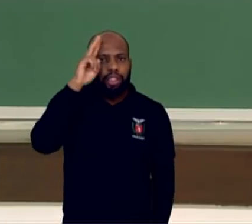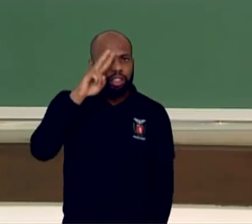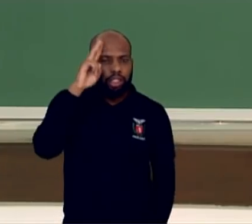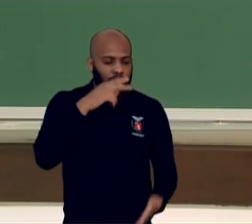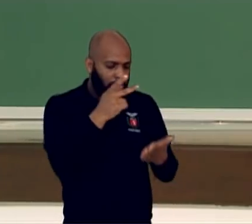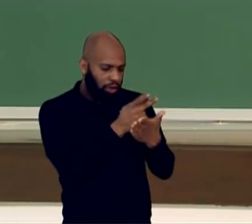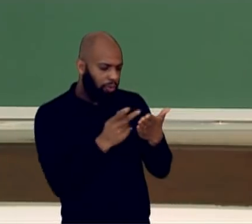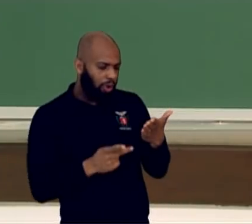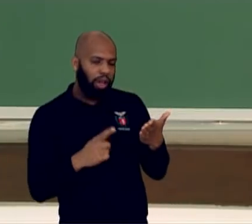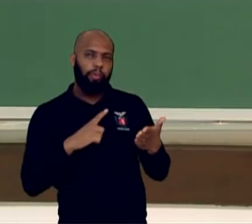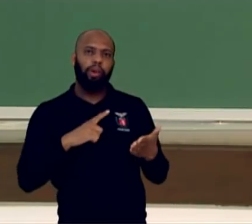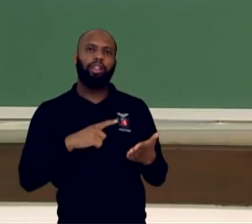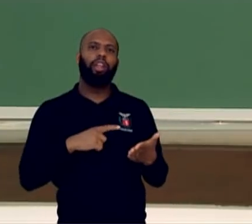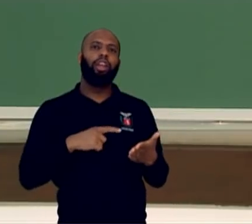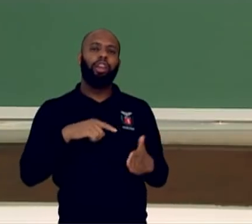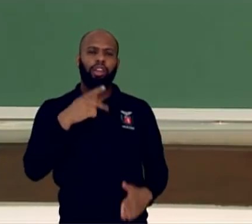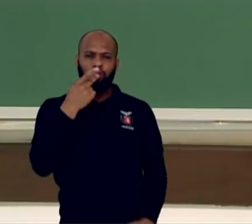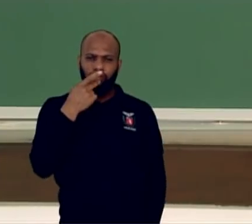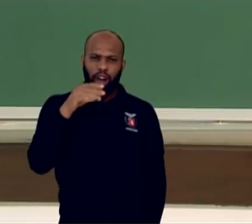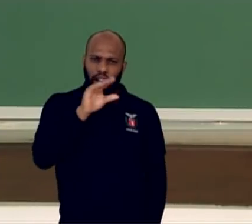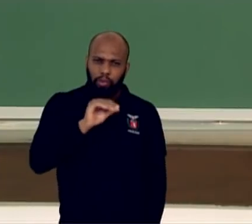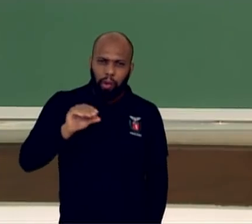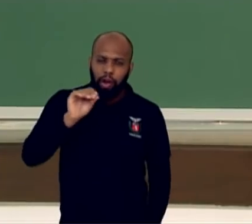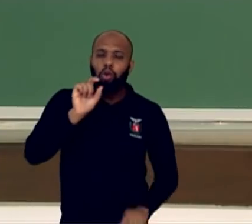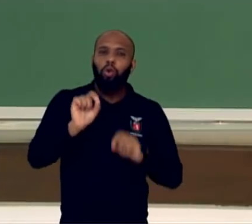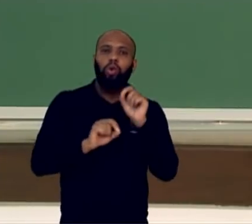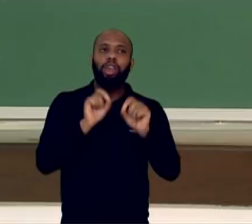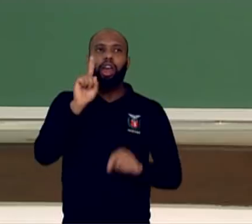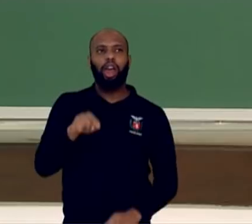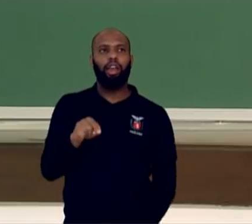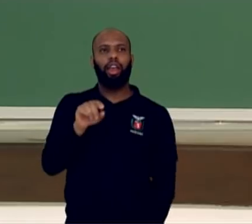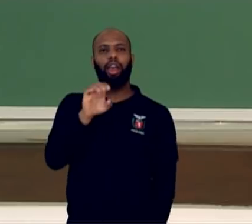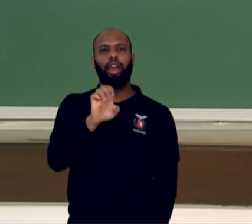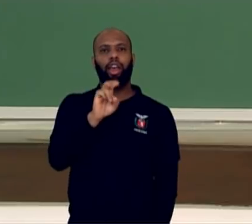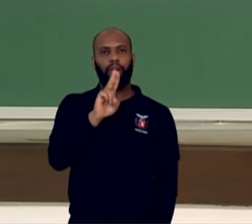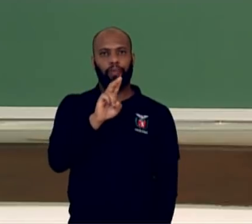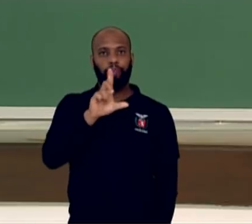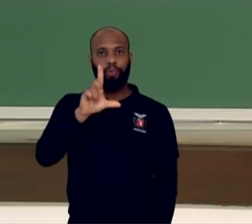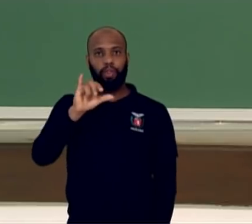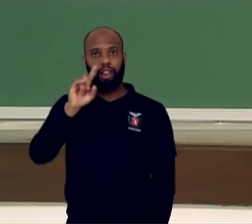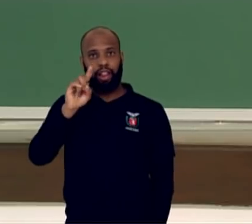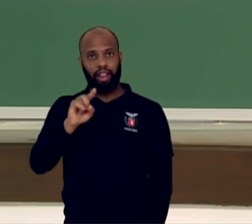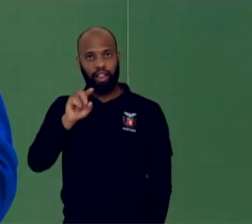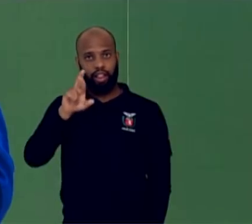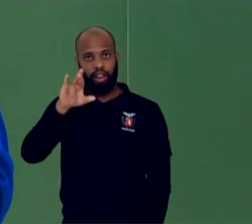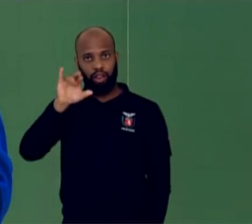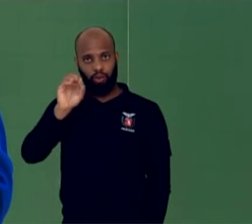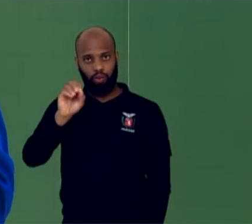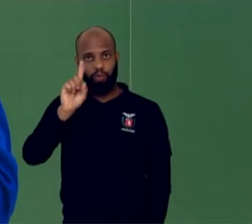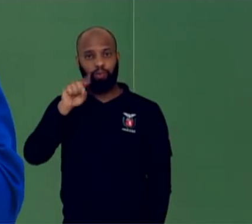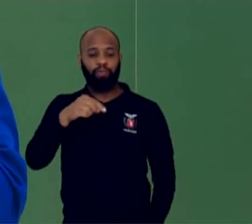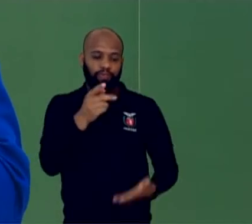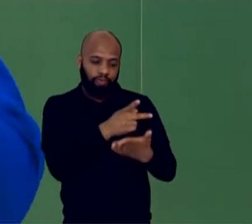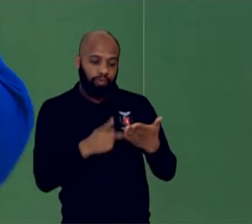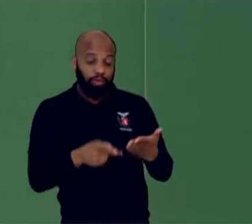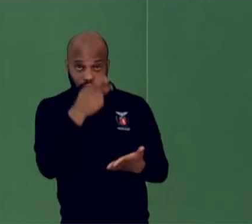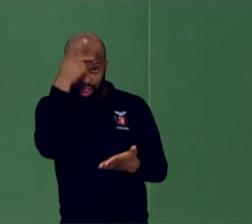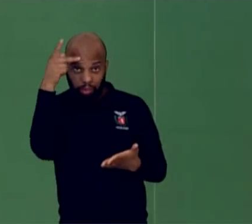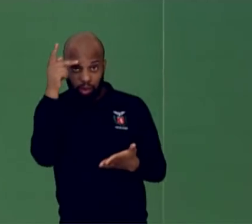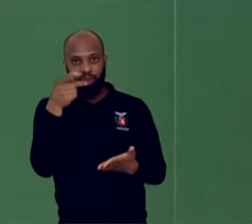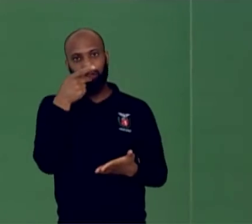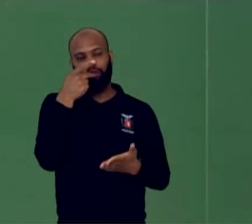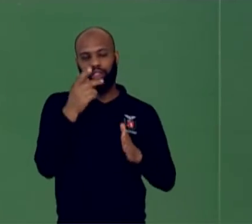a voz que se expressa, ela é chamada de eu lírico ou eu poético. Essa voz